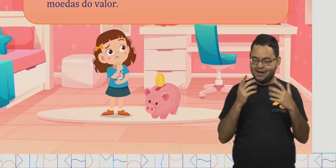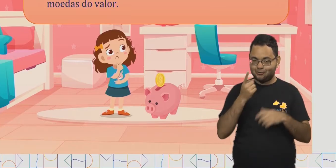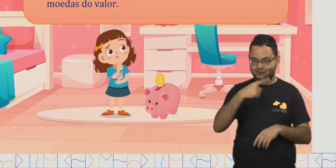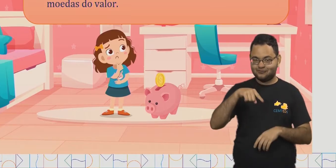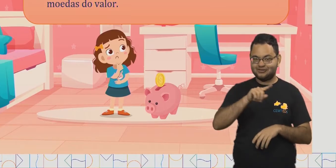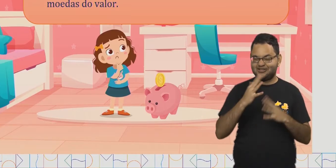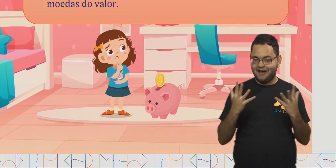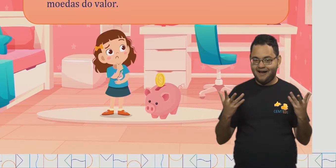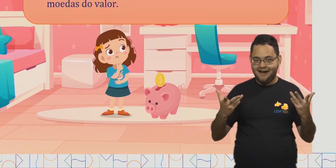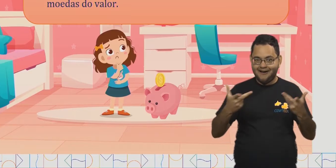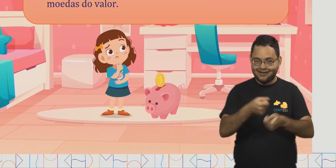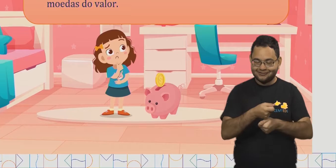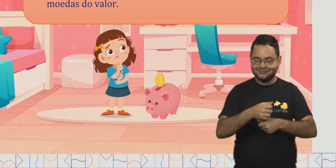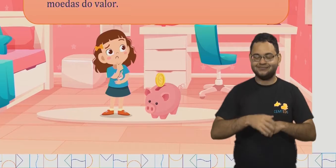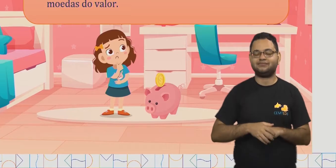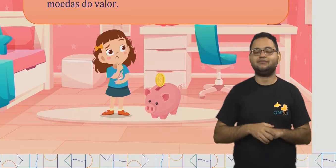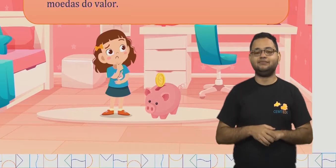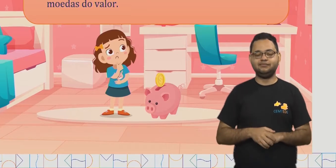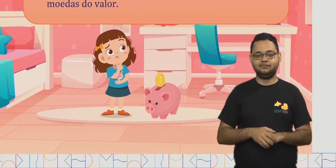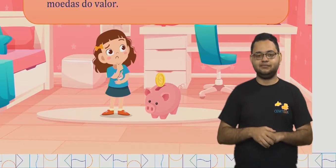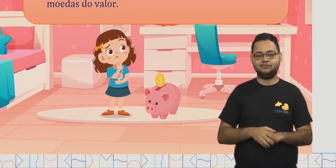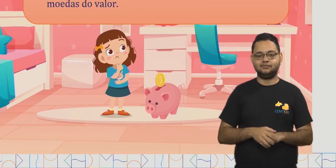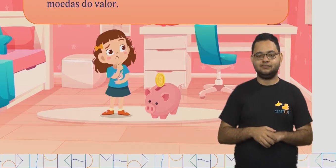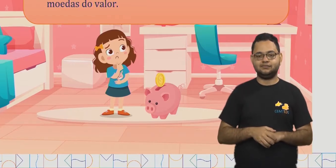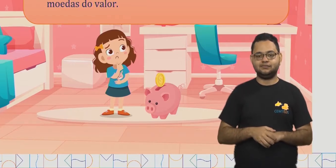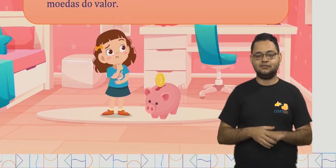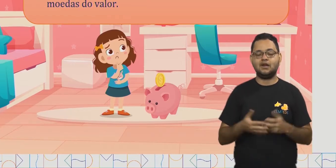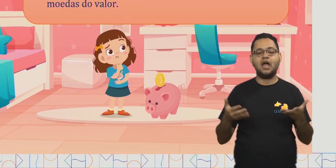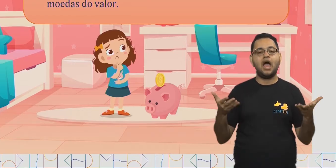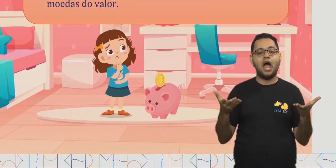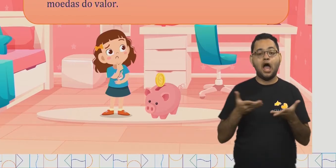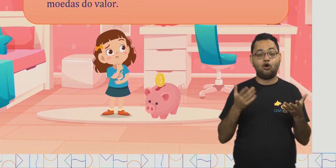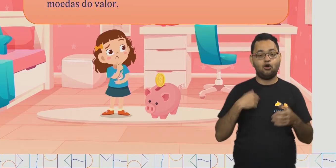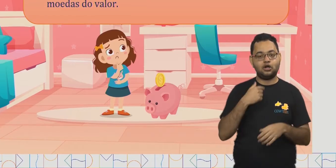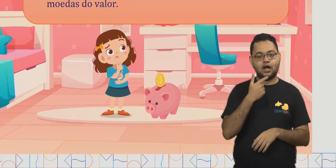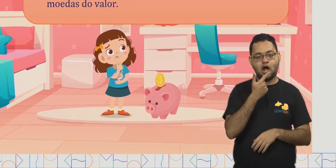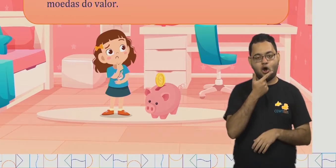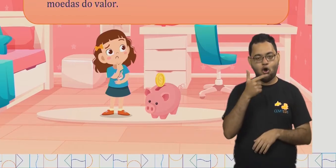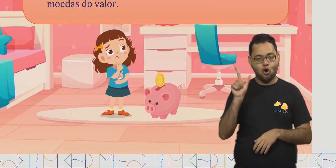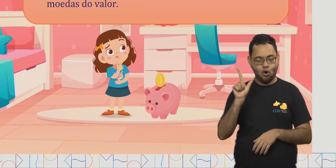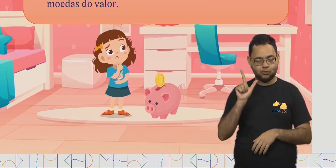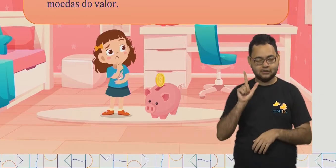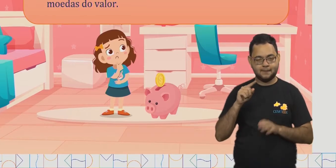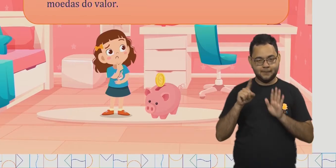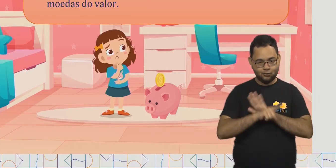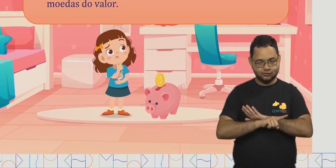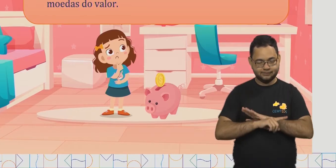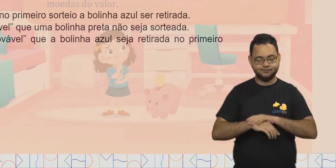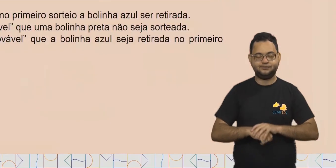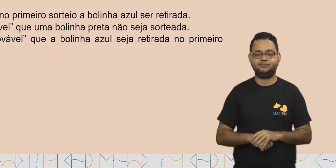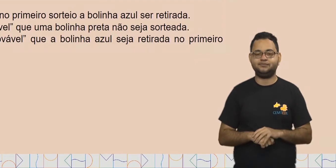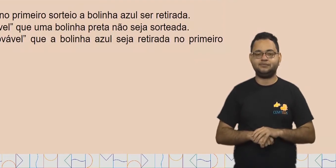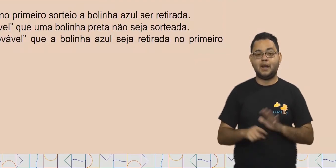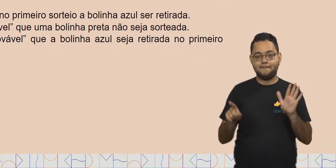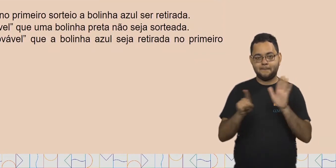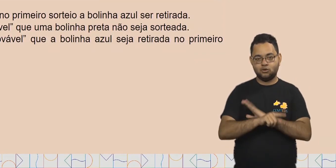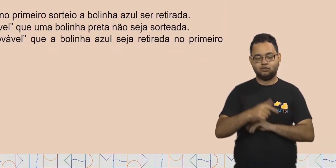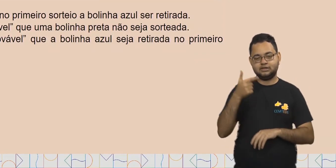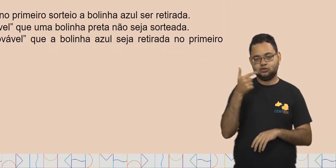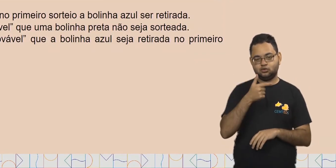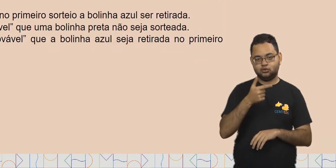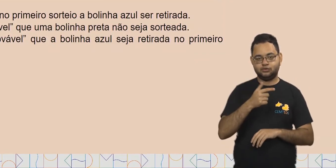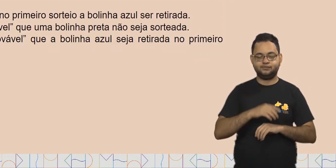garotada vocês arrasaram então agora nós vamos para nossas atividades número dois